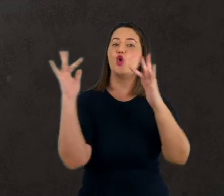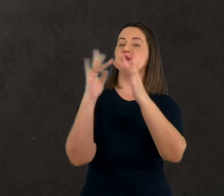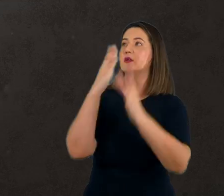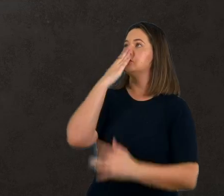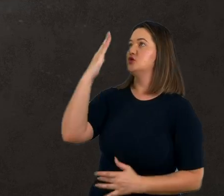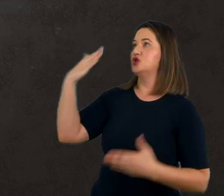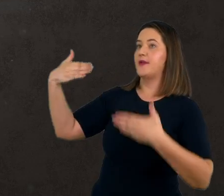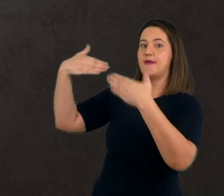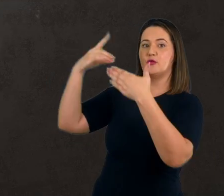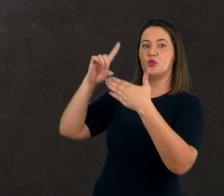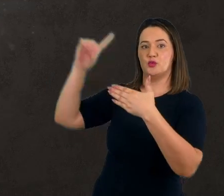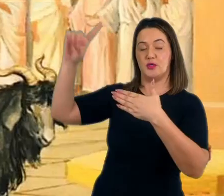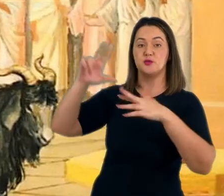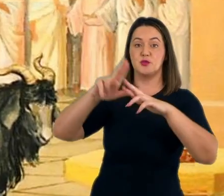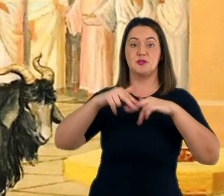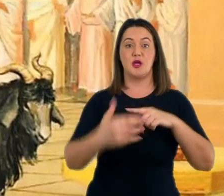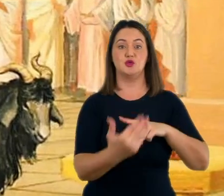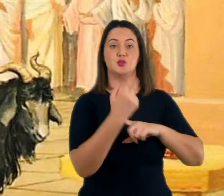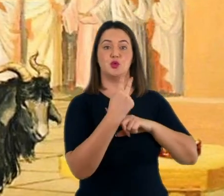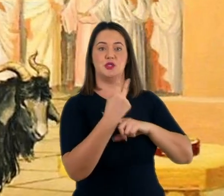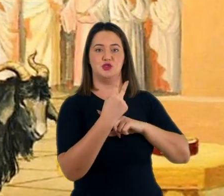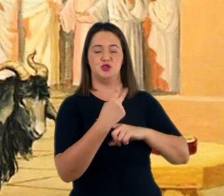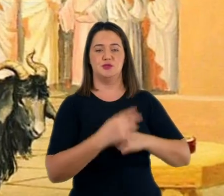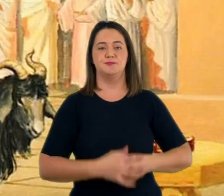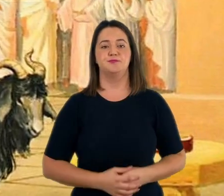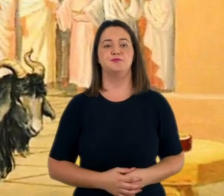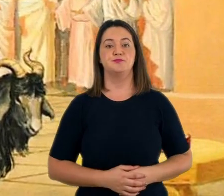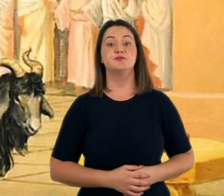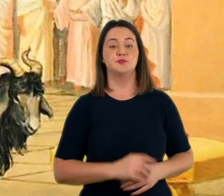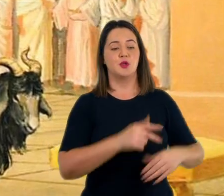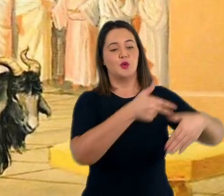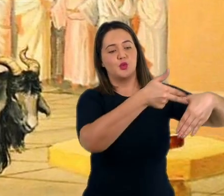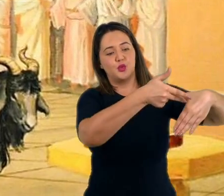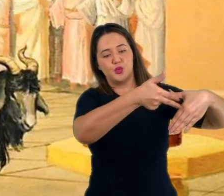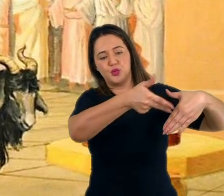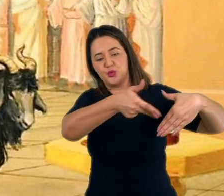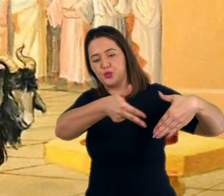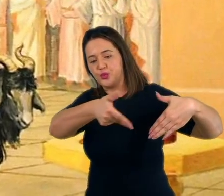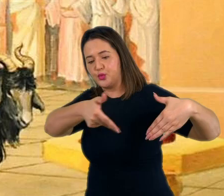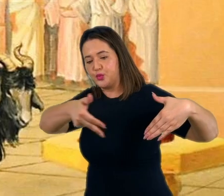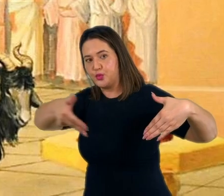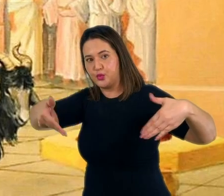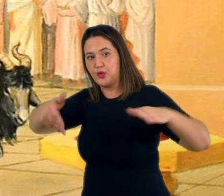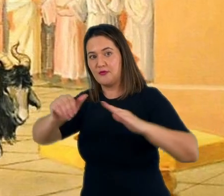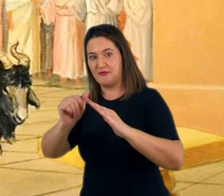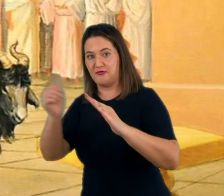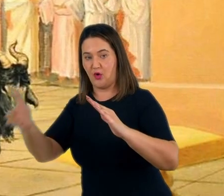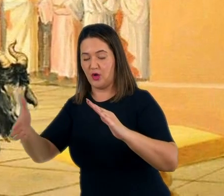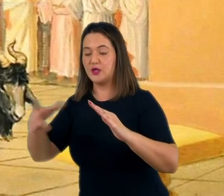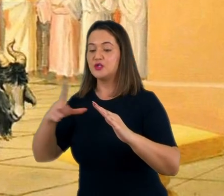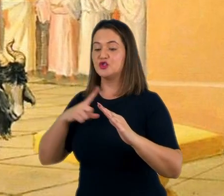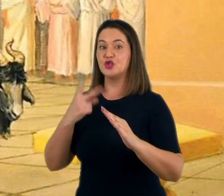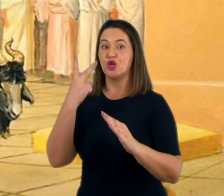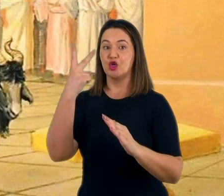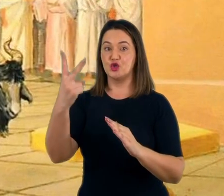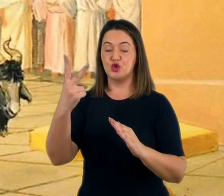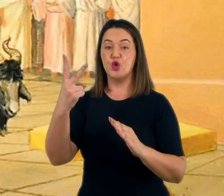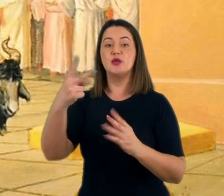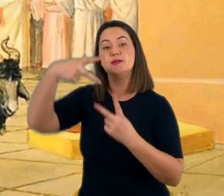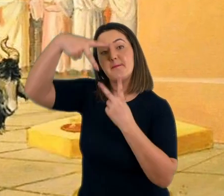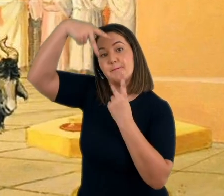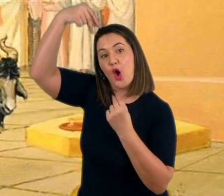arca e a presença de Deus. O sumo sacerdote, então, voltava até o átrio, tomava 2 bodes que tinham